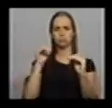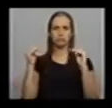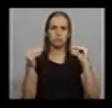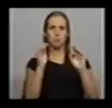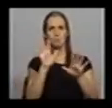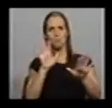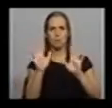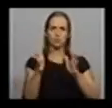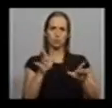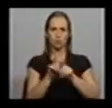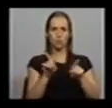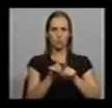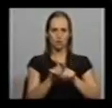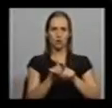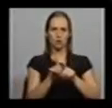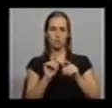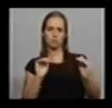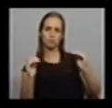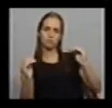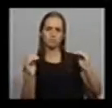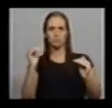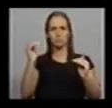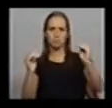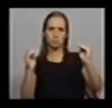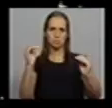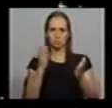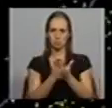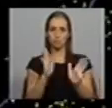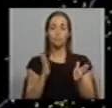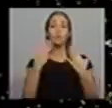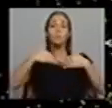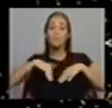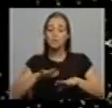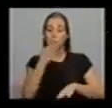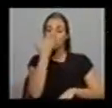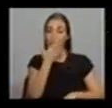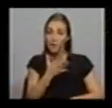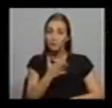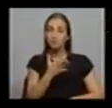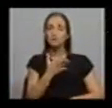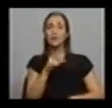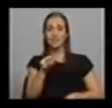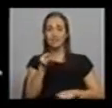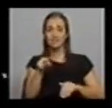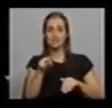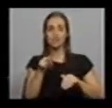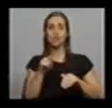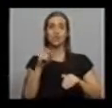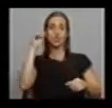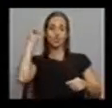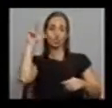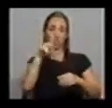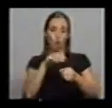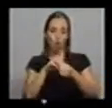exatamente com a mesma inclinação. Só que parece que esse próprio plano em que giram todos à volta do Sol